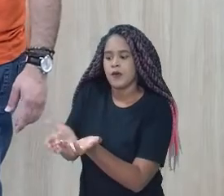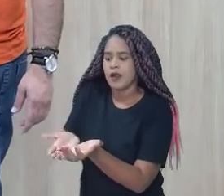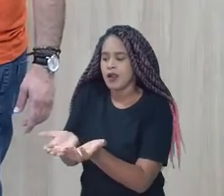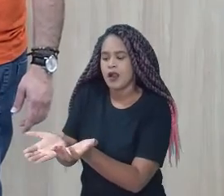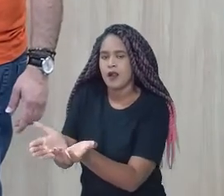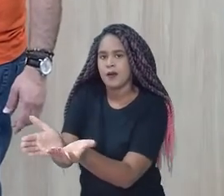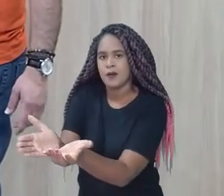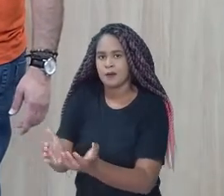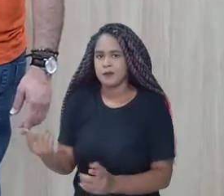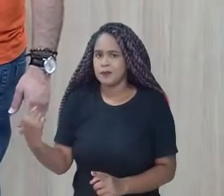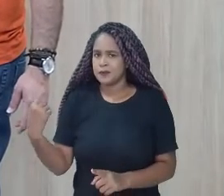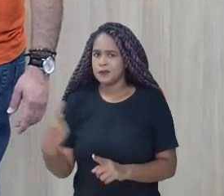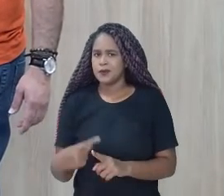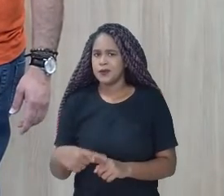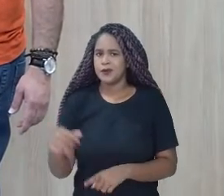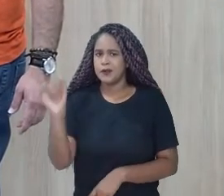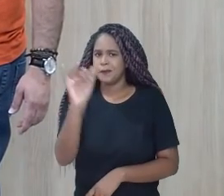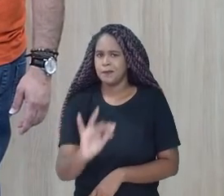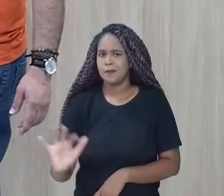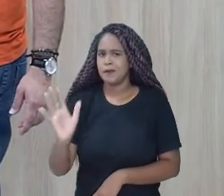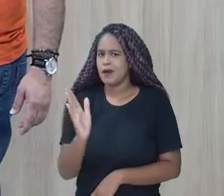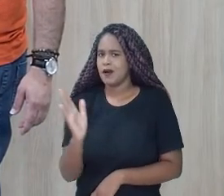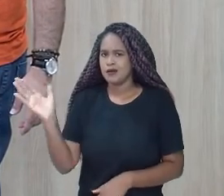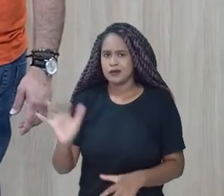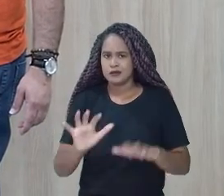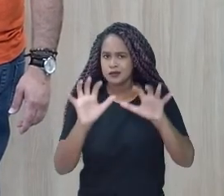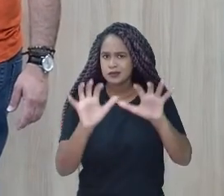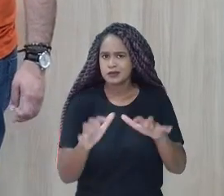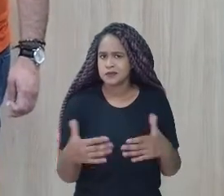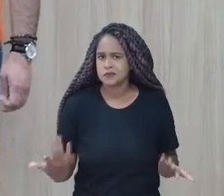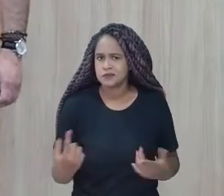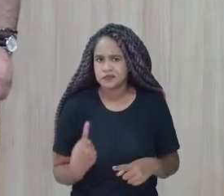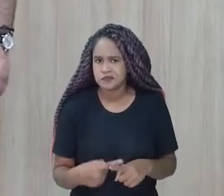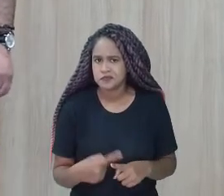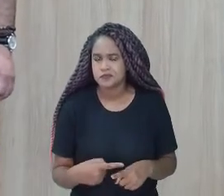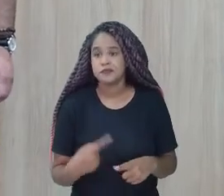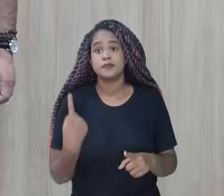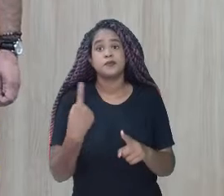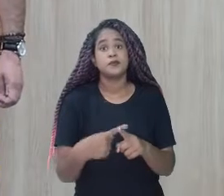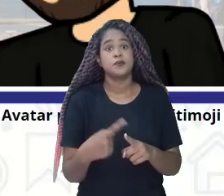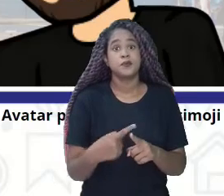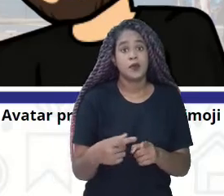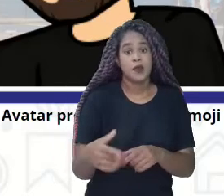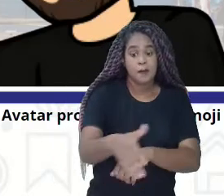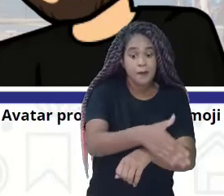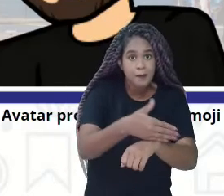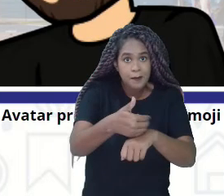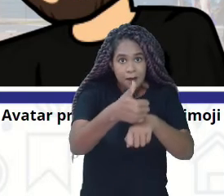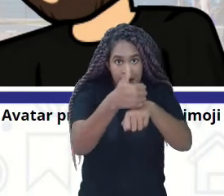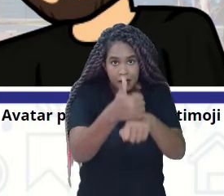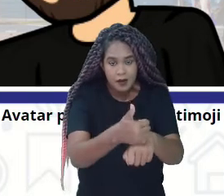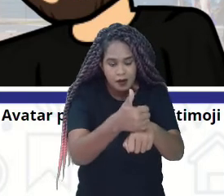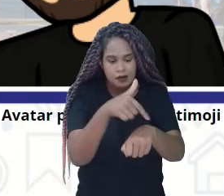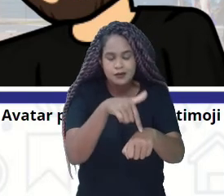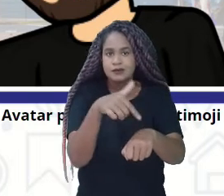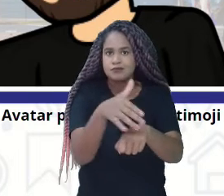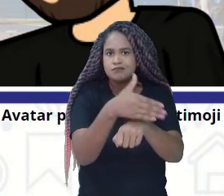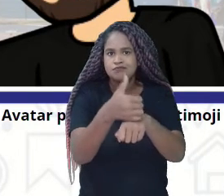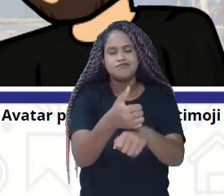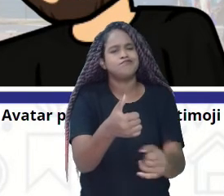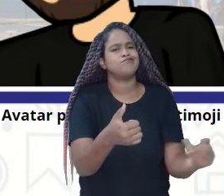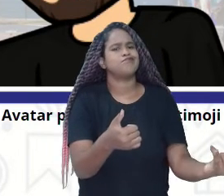colocou essa imagem aqui? Ó? Por que a gente colocou essa imagem? Né? Porque a Praça da República é uma praça